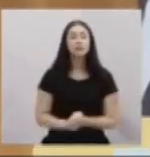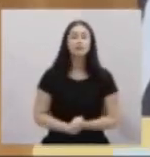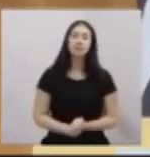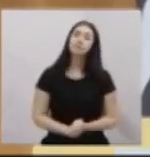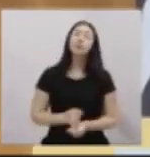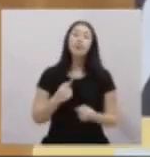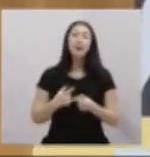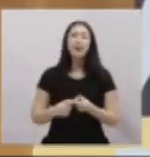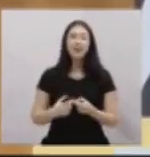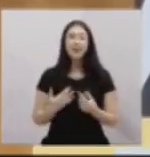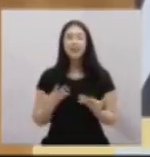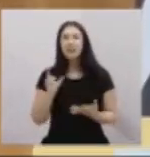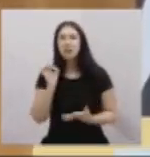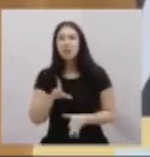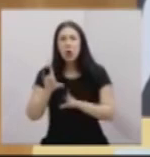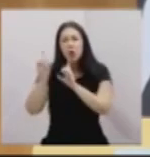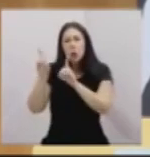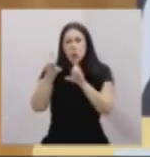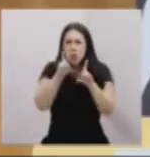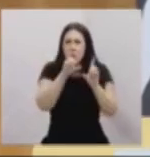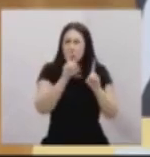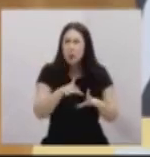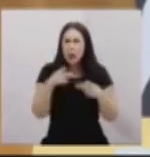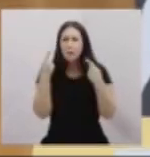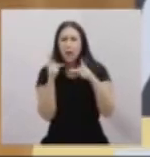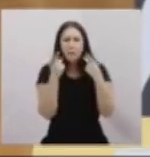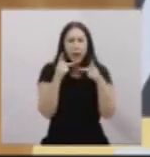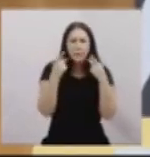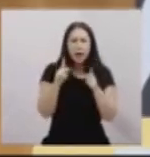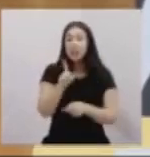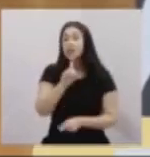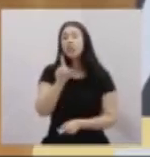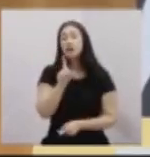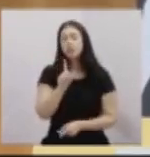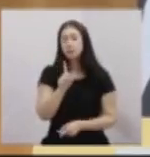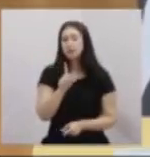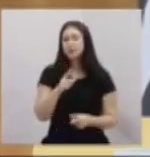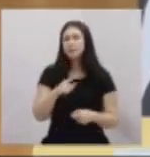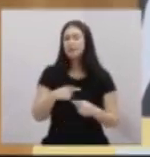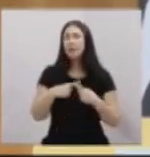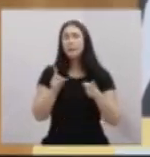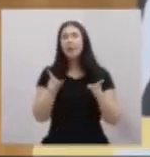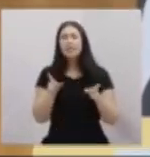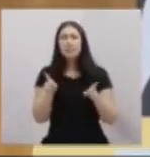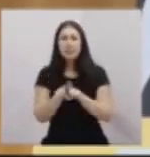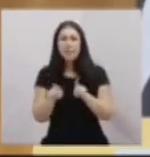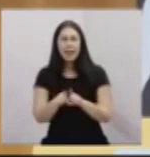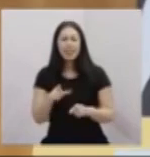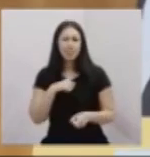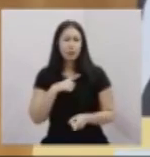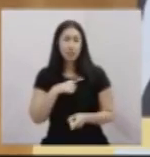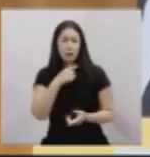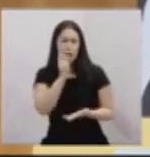seguir a doutrina pregada pelo apóstolo Paulo, mais do que seguir suas cartas,